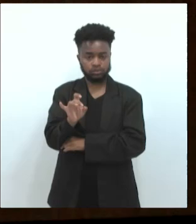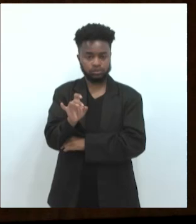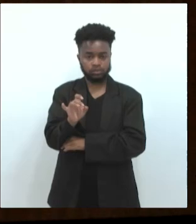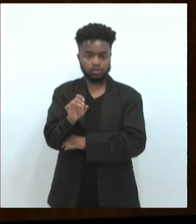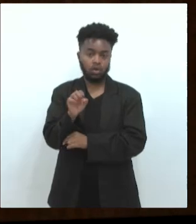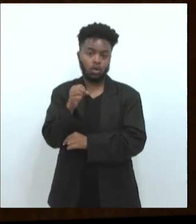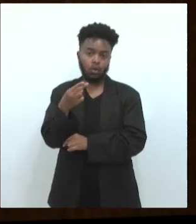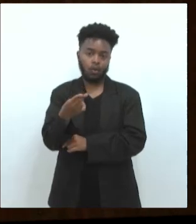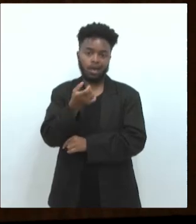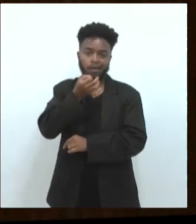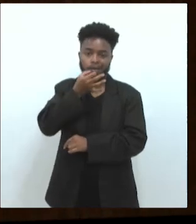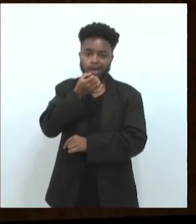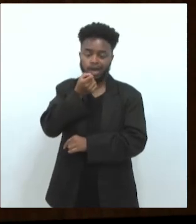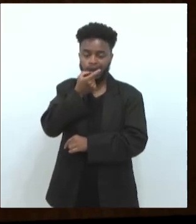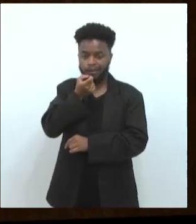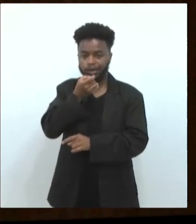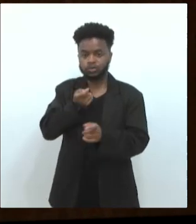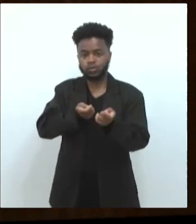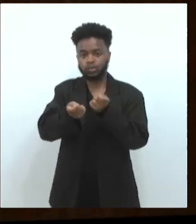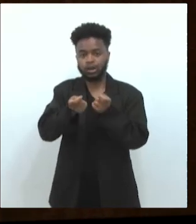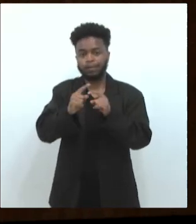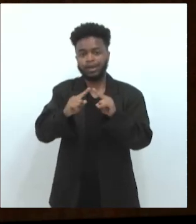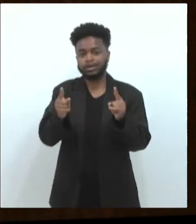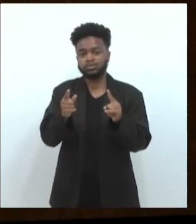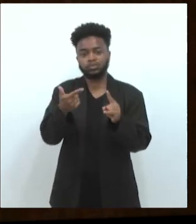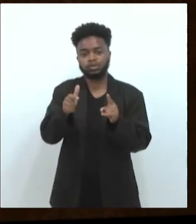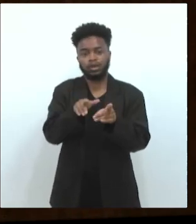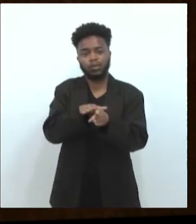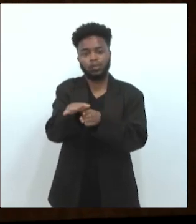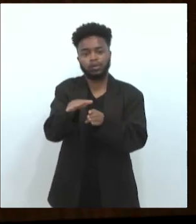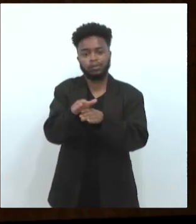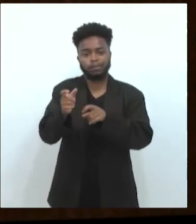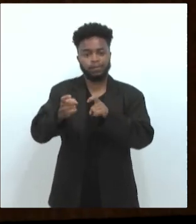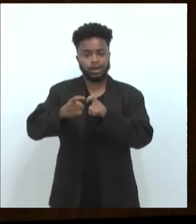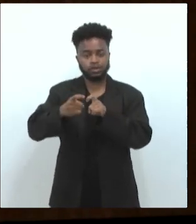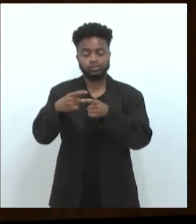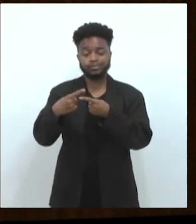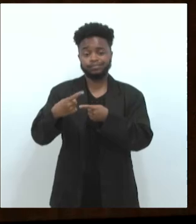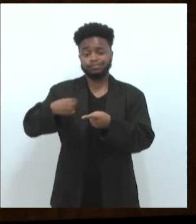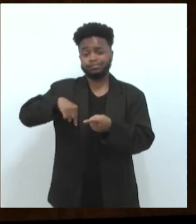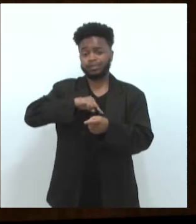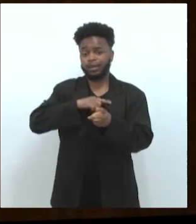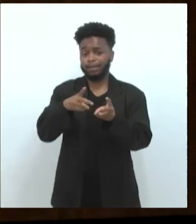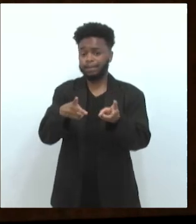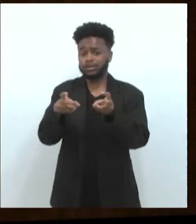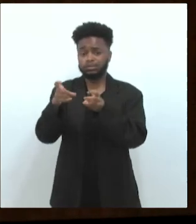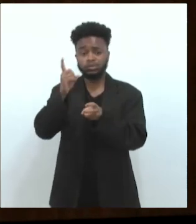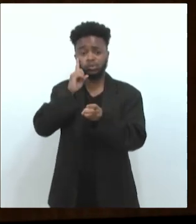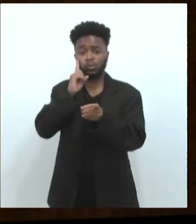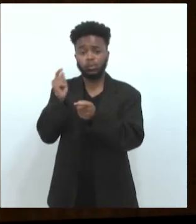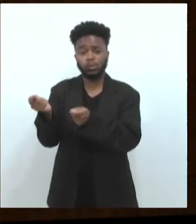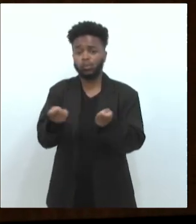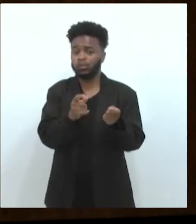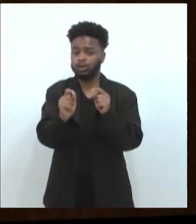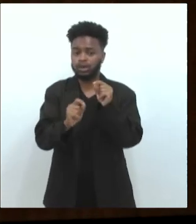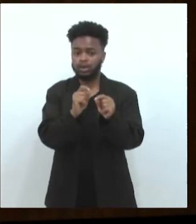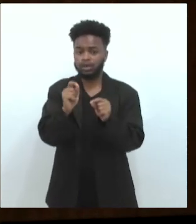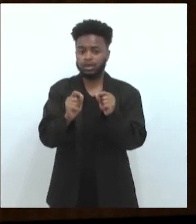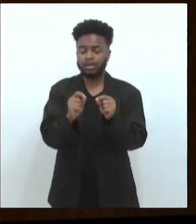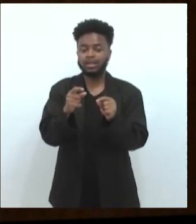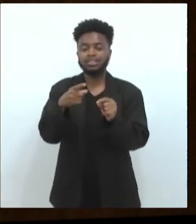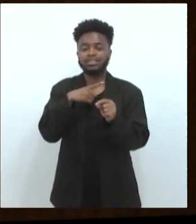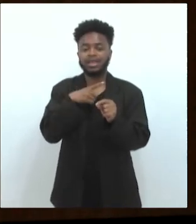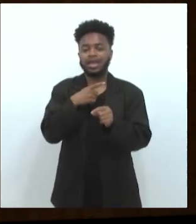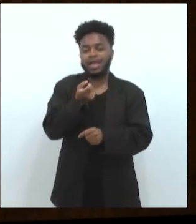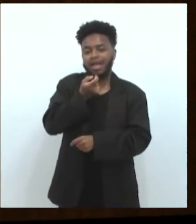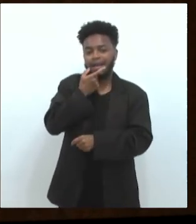medicamentos controlados sem prescrição médica. O que a gente vê no dia a dia, a quantidade de